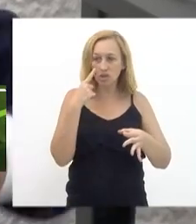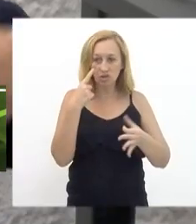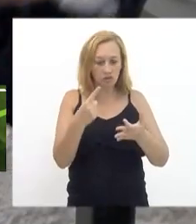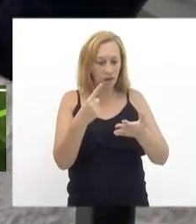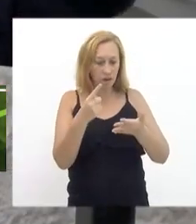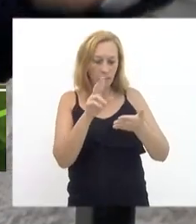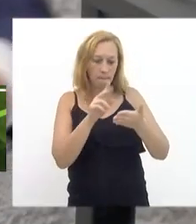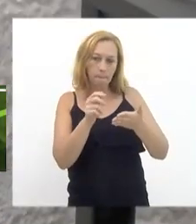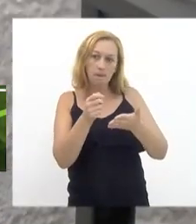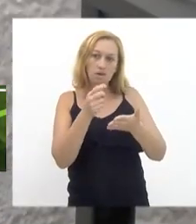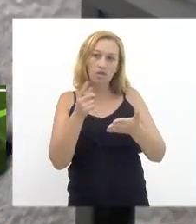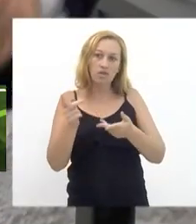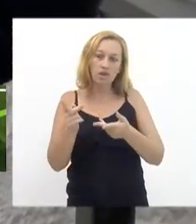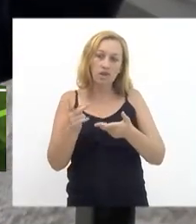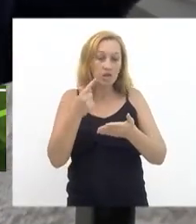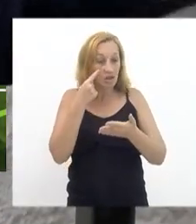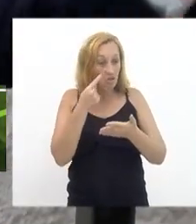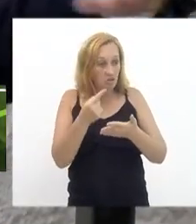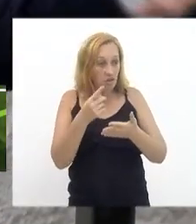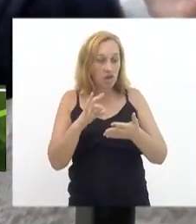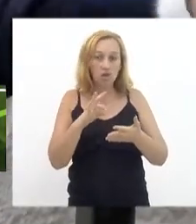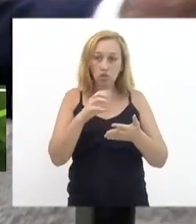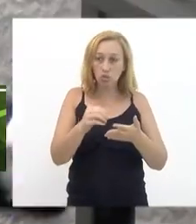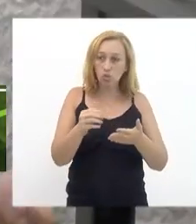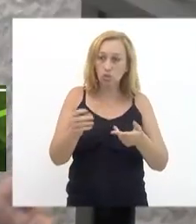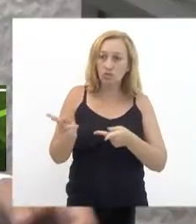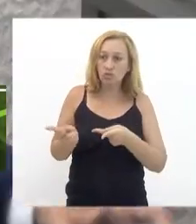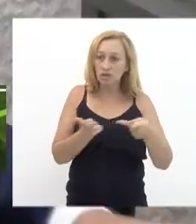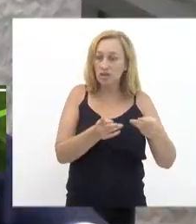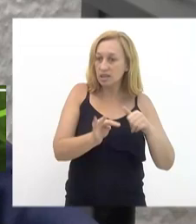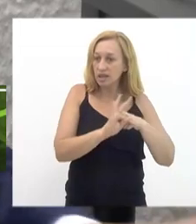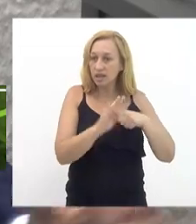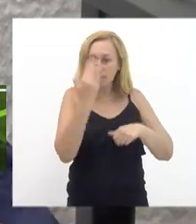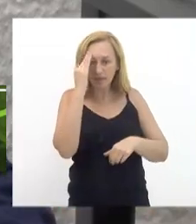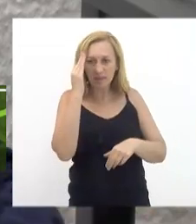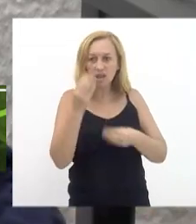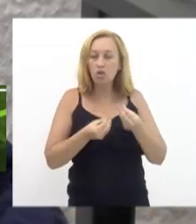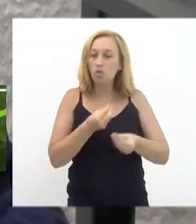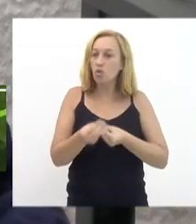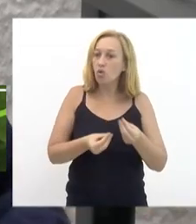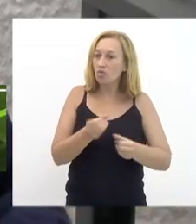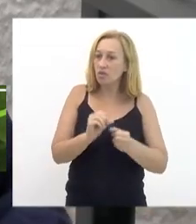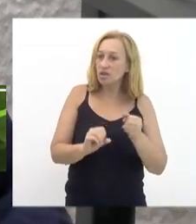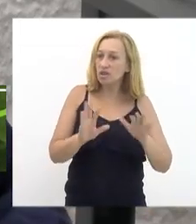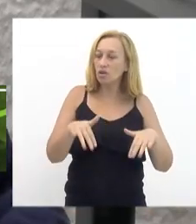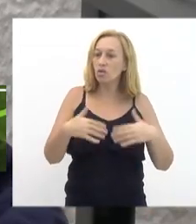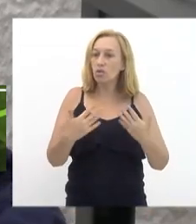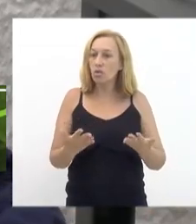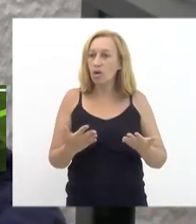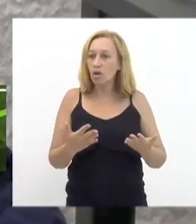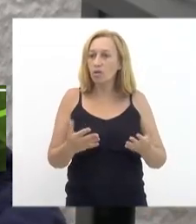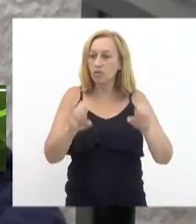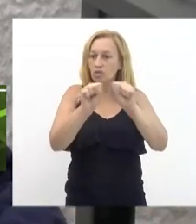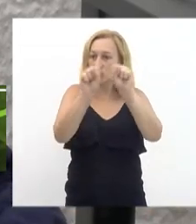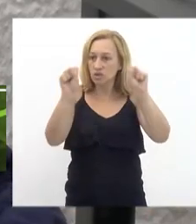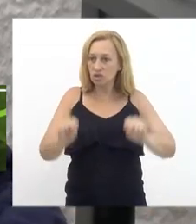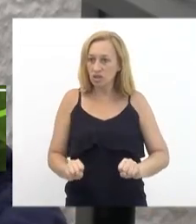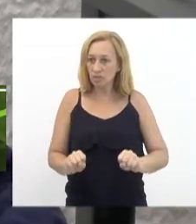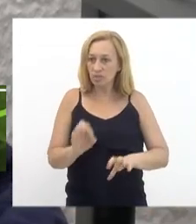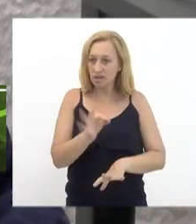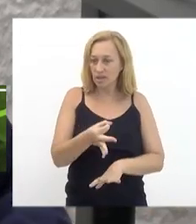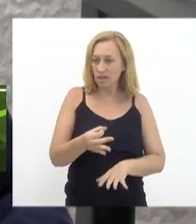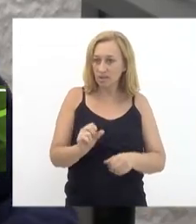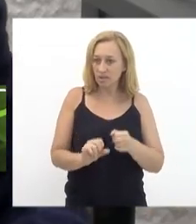anotar Tem que visitar não visse quando a visita vai ela é técnica para entender como é que vai fazer Qual é o sistema construtivo para fazer